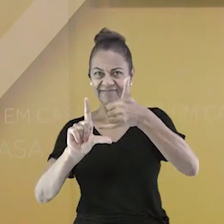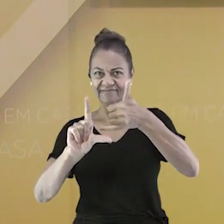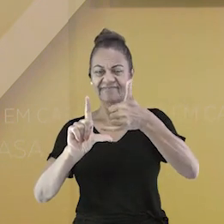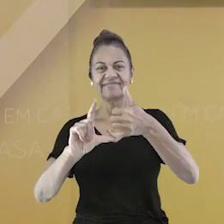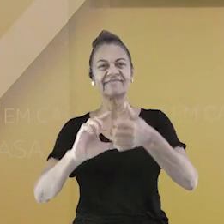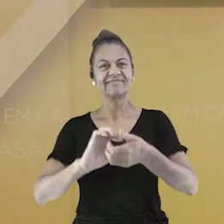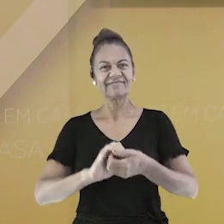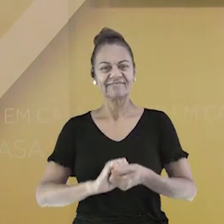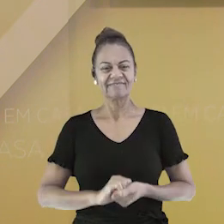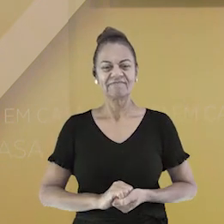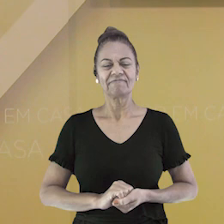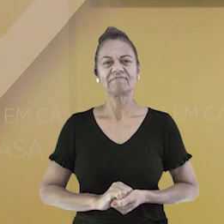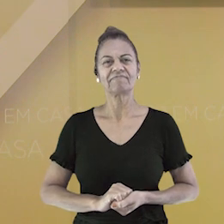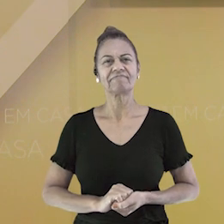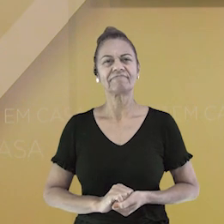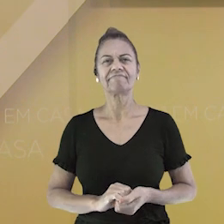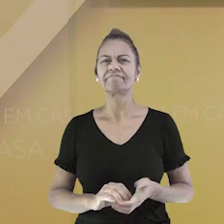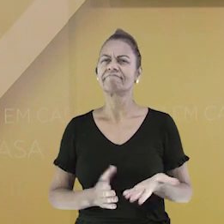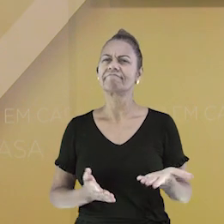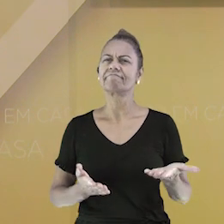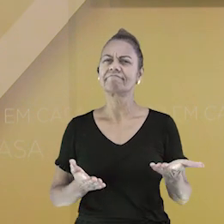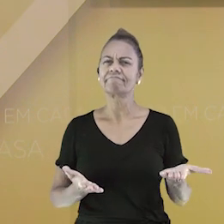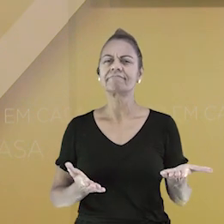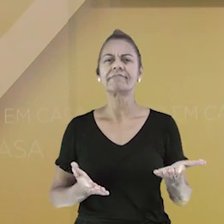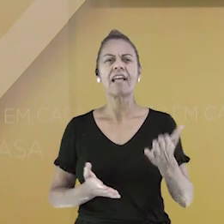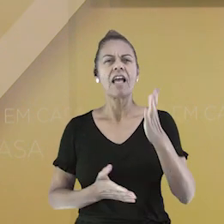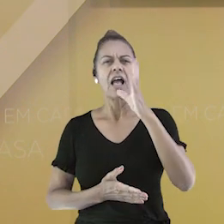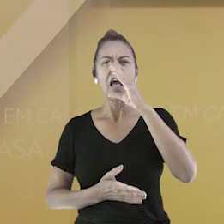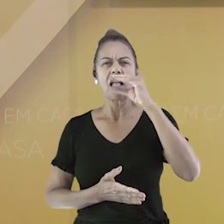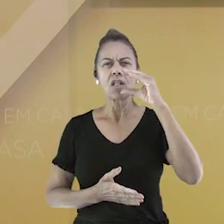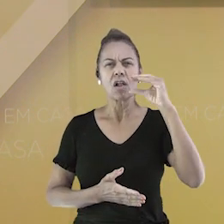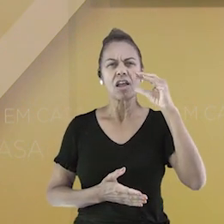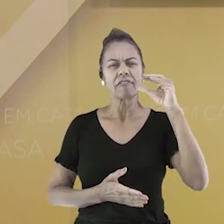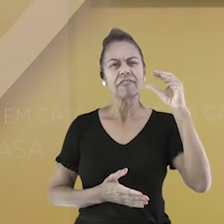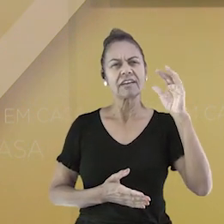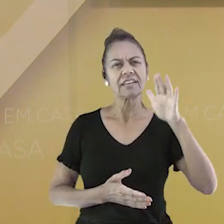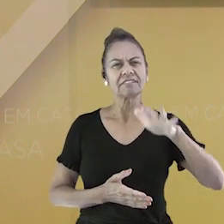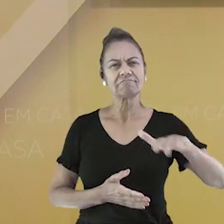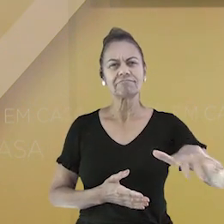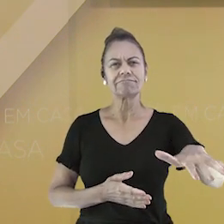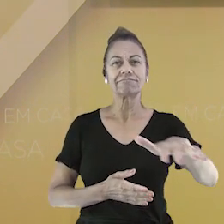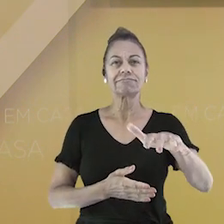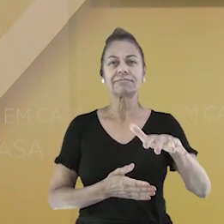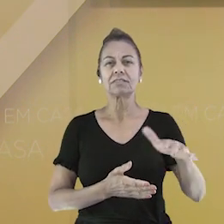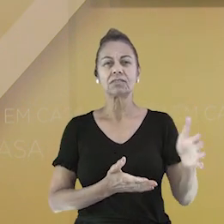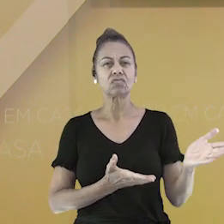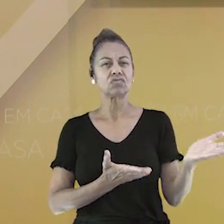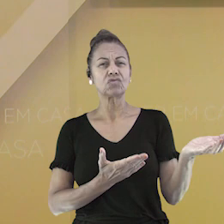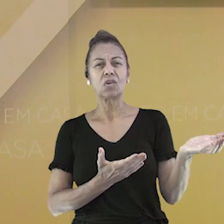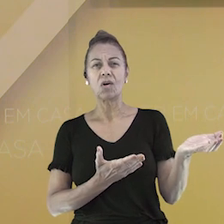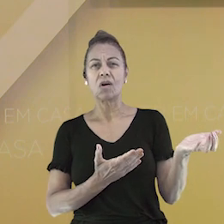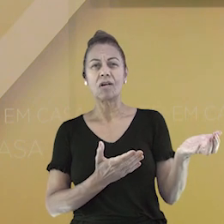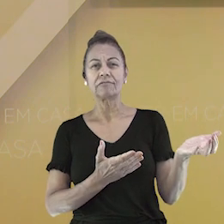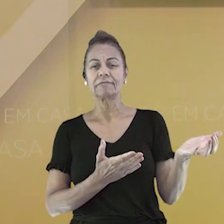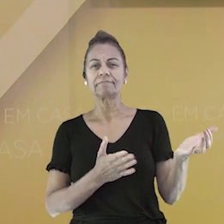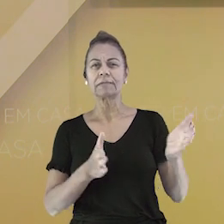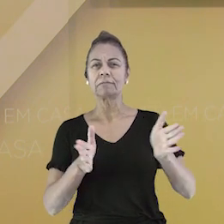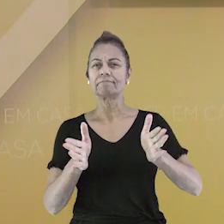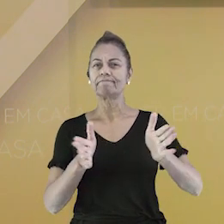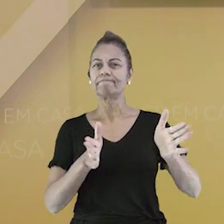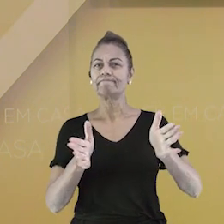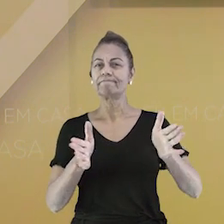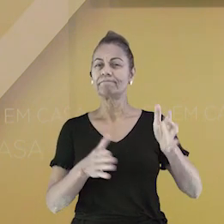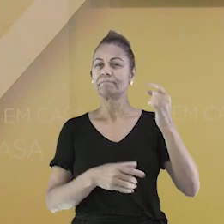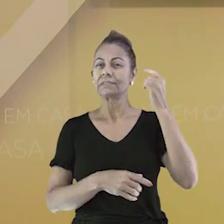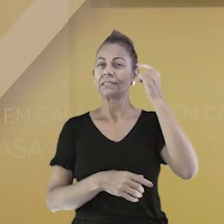Agora sim, podemos começar. A adolescência é uma fase na qual os jovens tendem a pensar